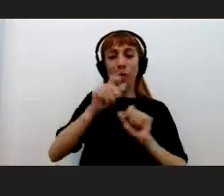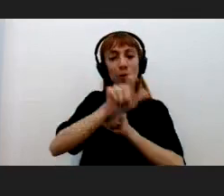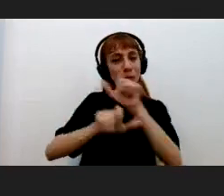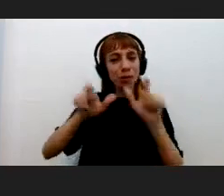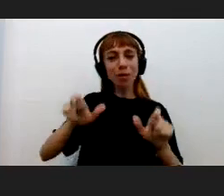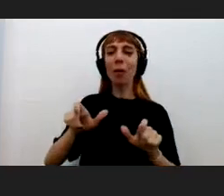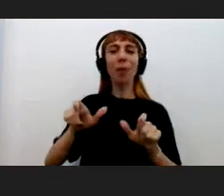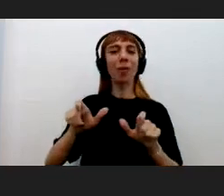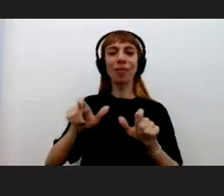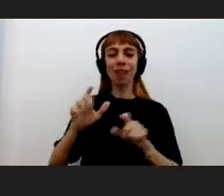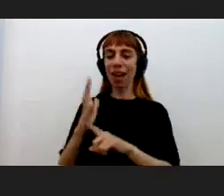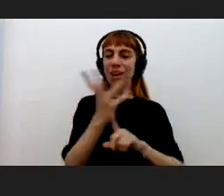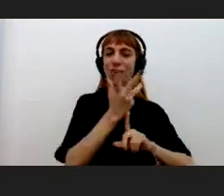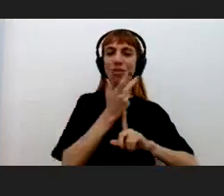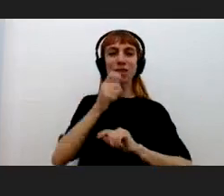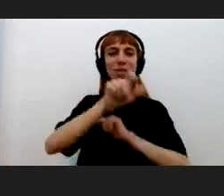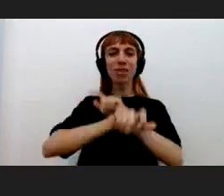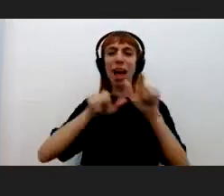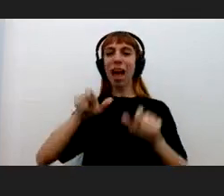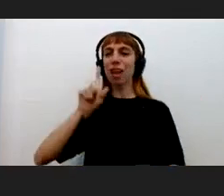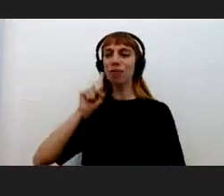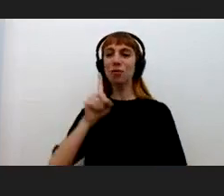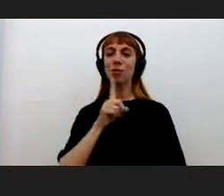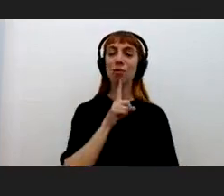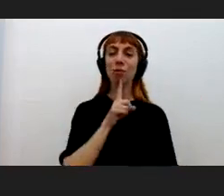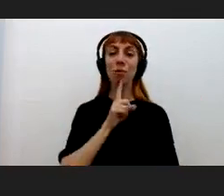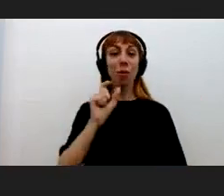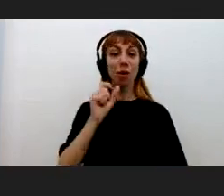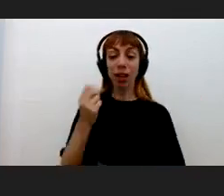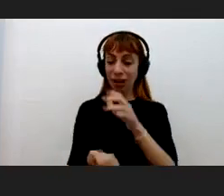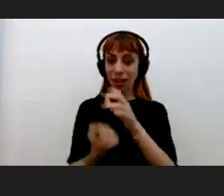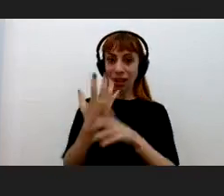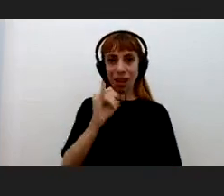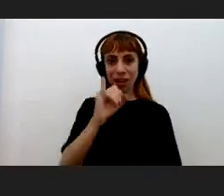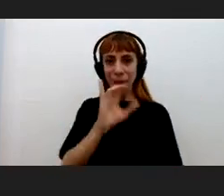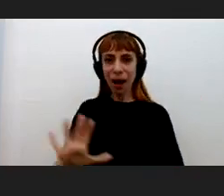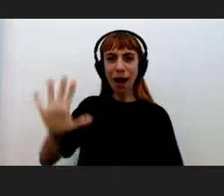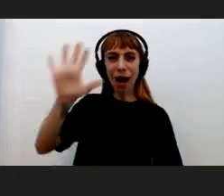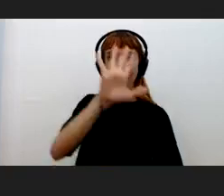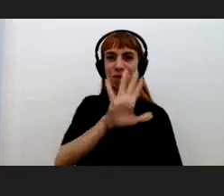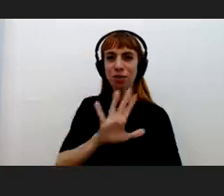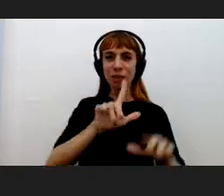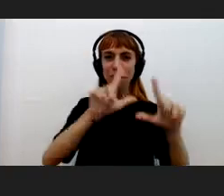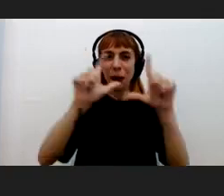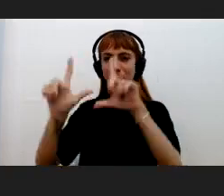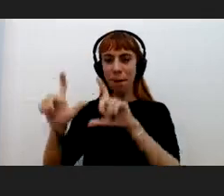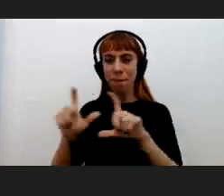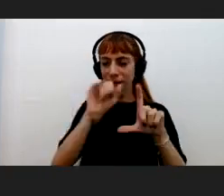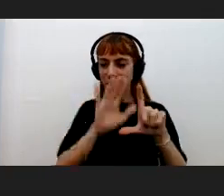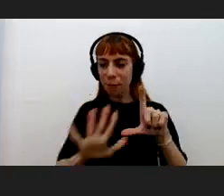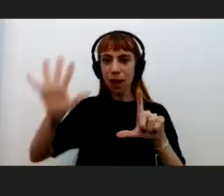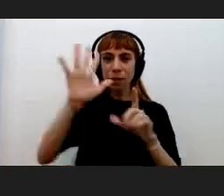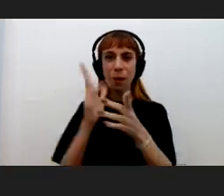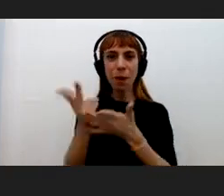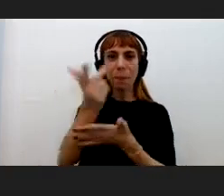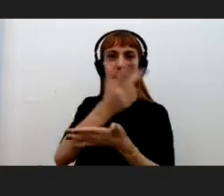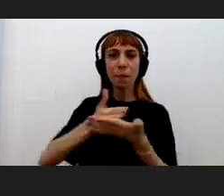a respeito da própria experiência, da forma como se racionaliza a própria experiência surda num mundo